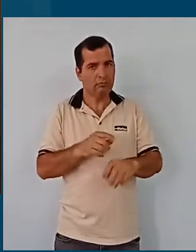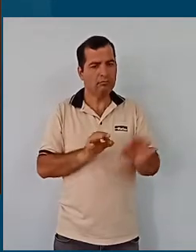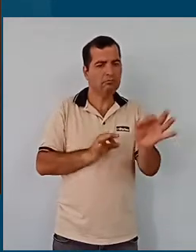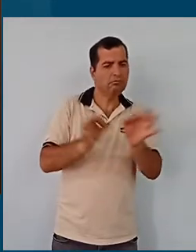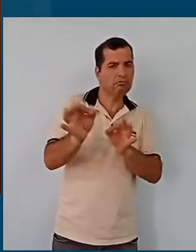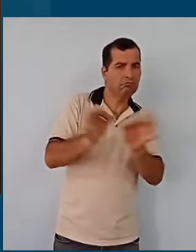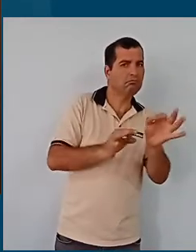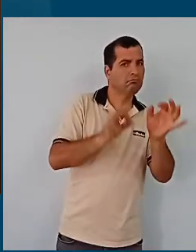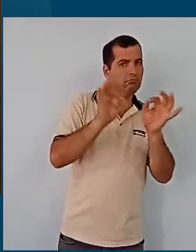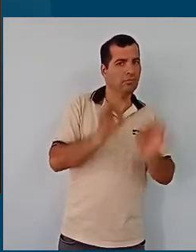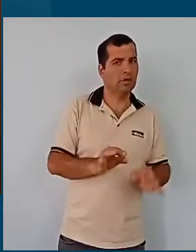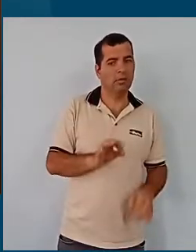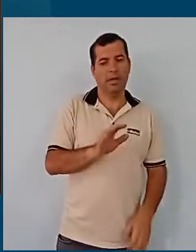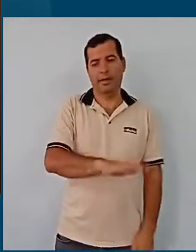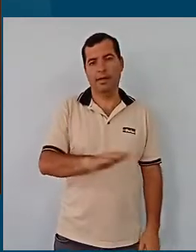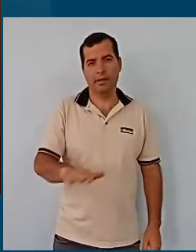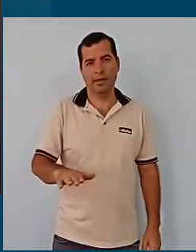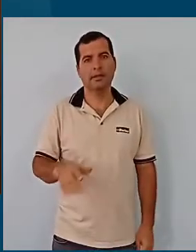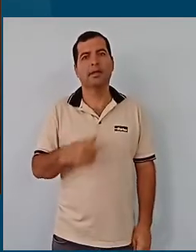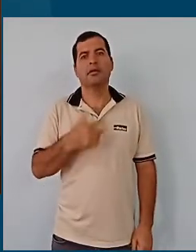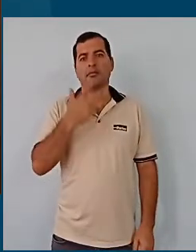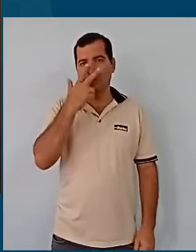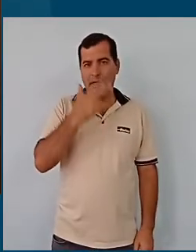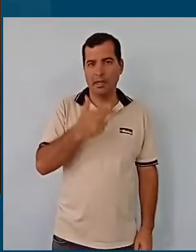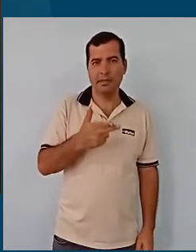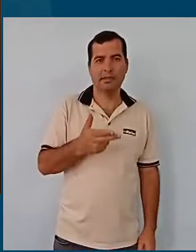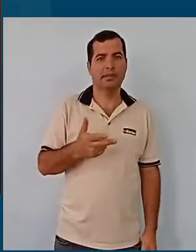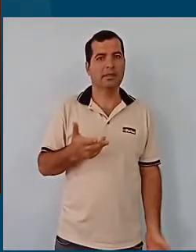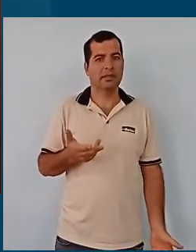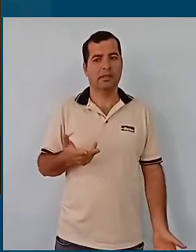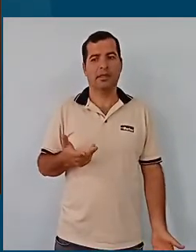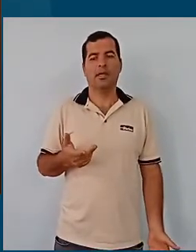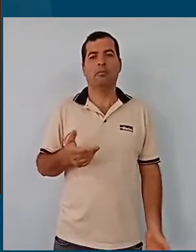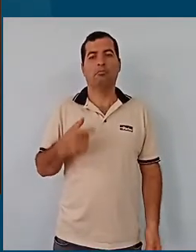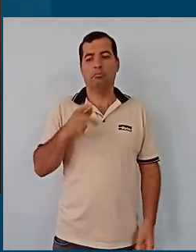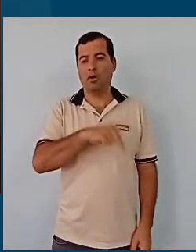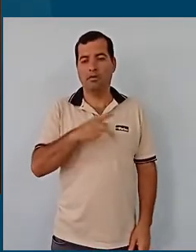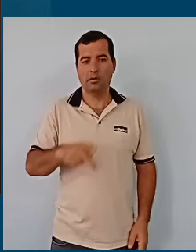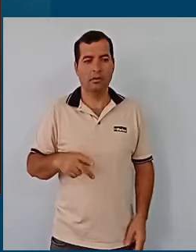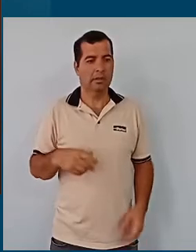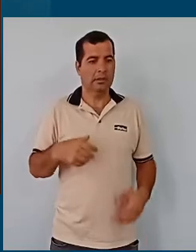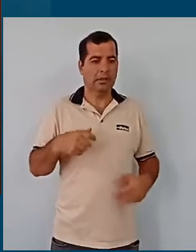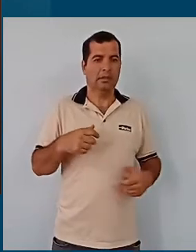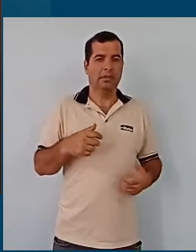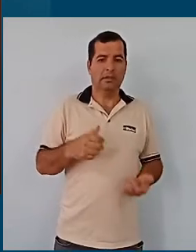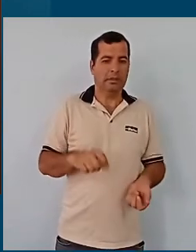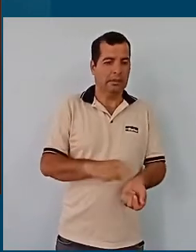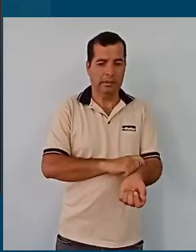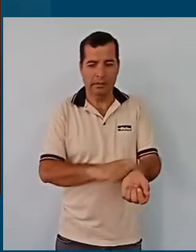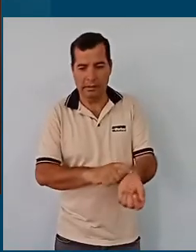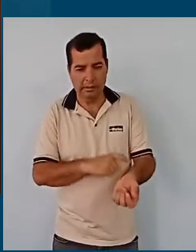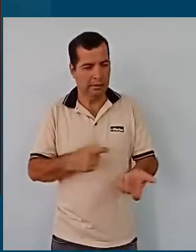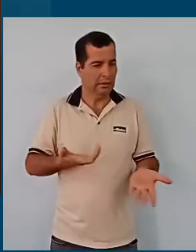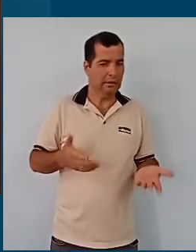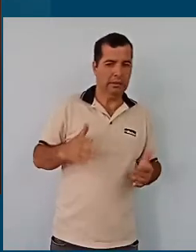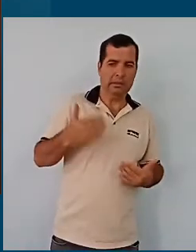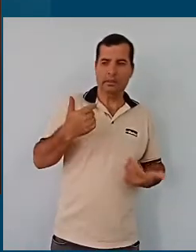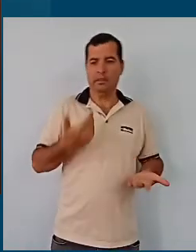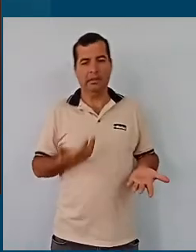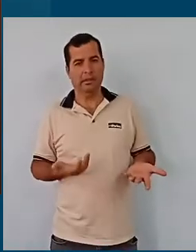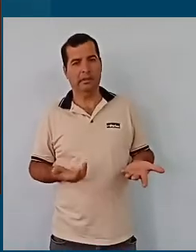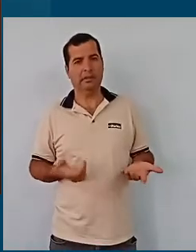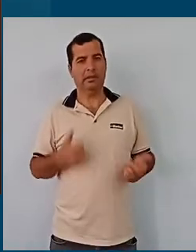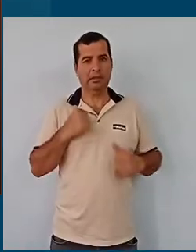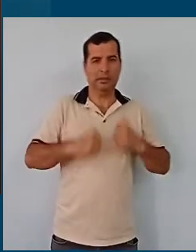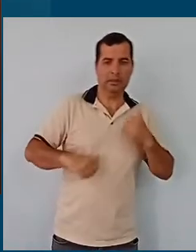nós já descobrimos que é uma fábrica de deixar professor estressado, né? E a gente sabe que o professor é um dos profissionais